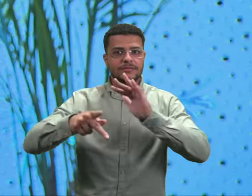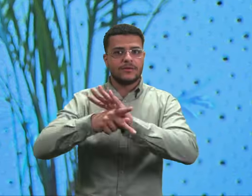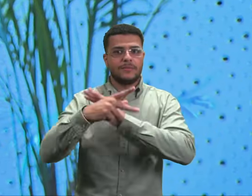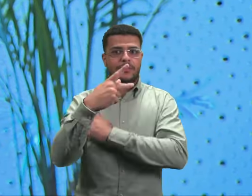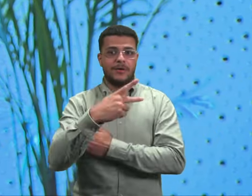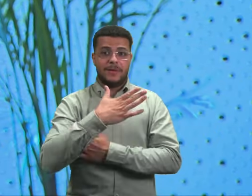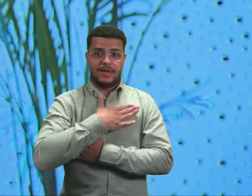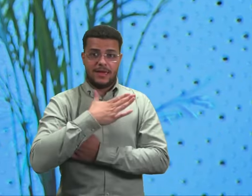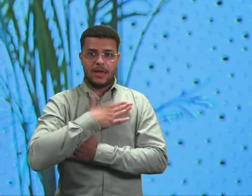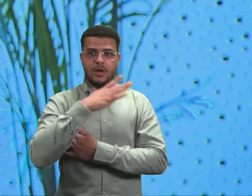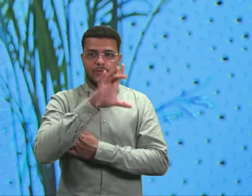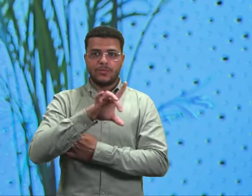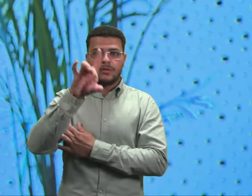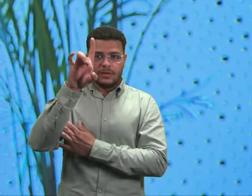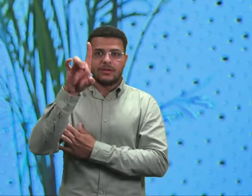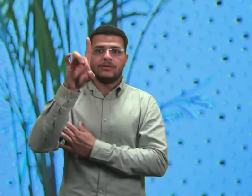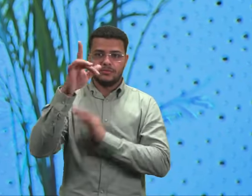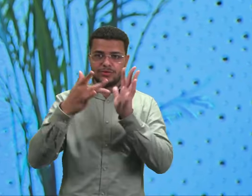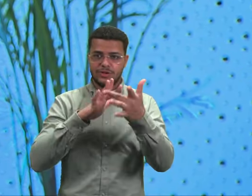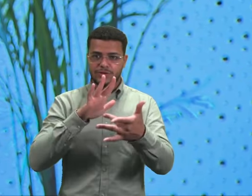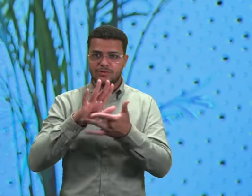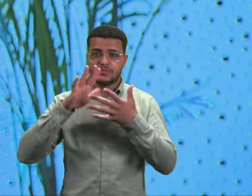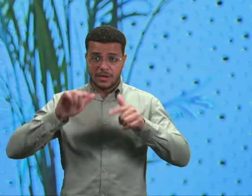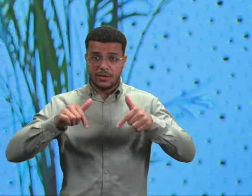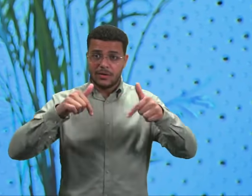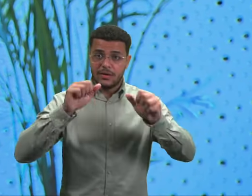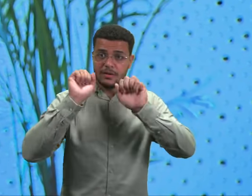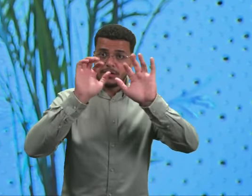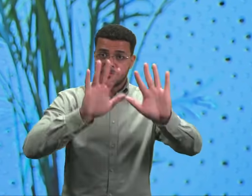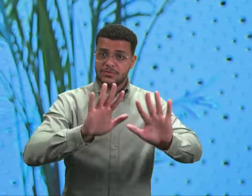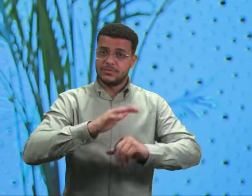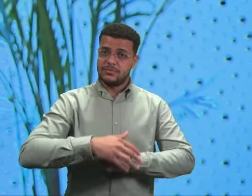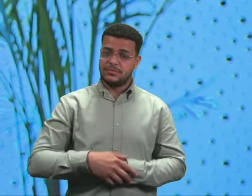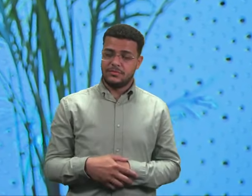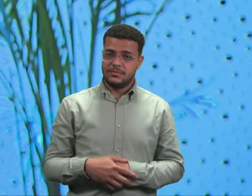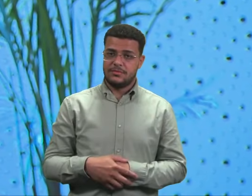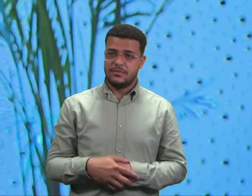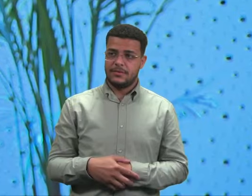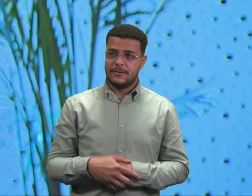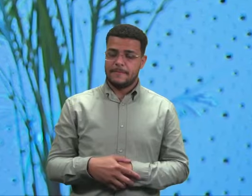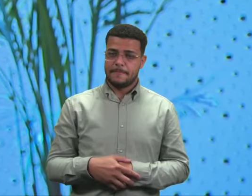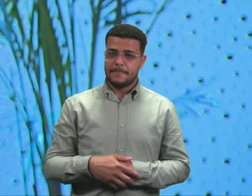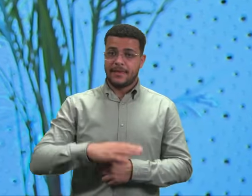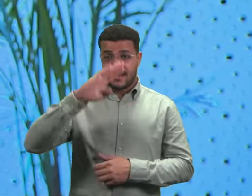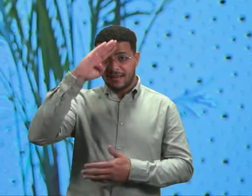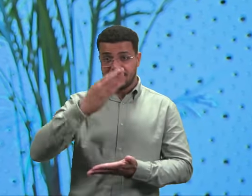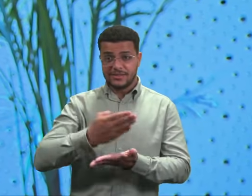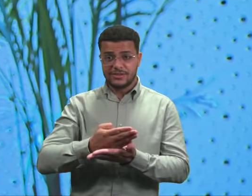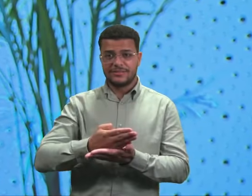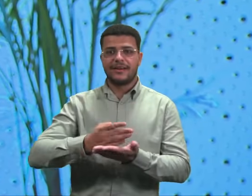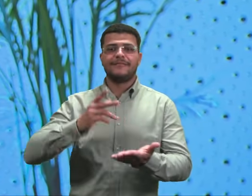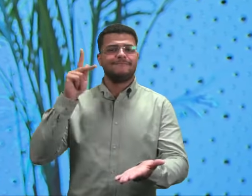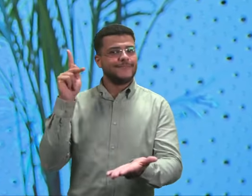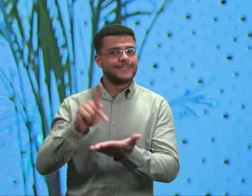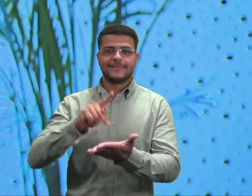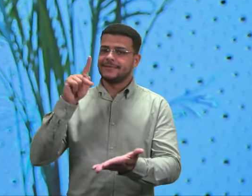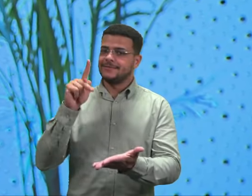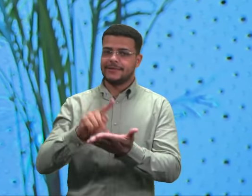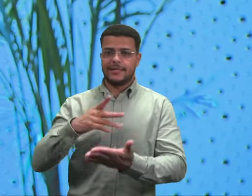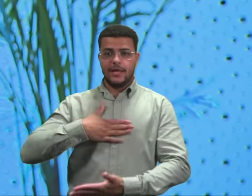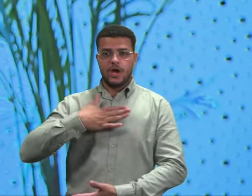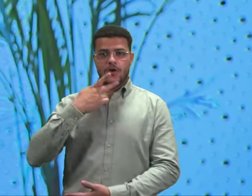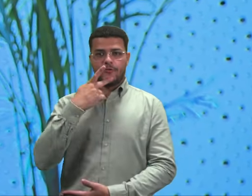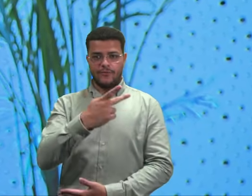Versículo 11. Crede pelo menos pelas obras. E aí Jesus termina dizendo: em verdade vos